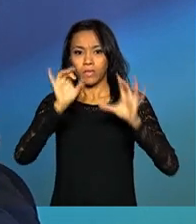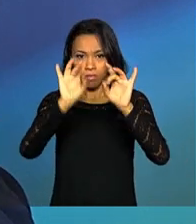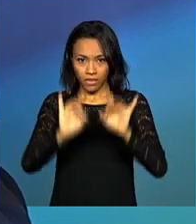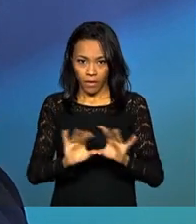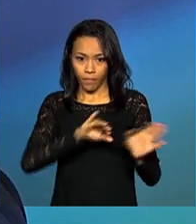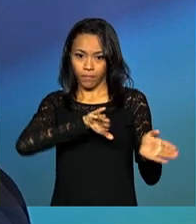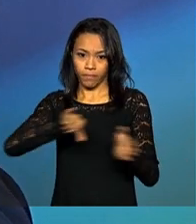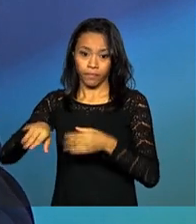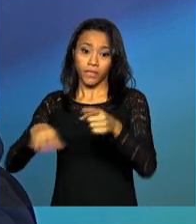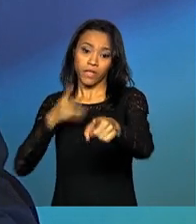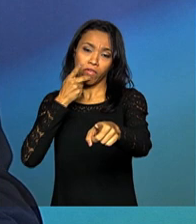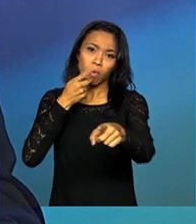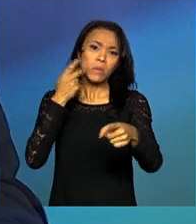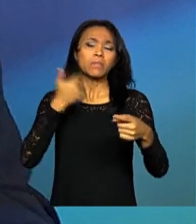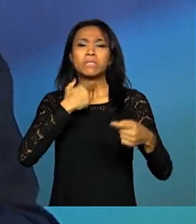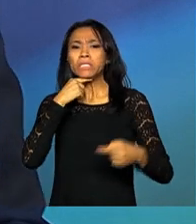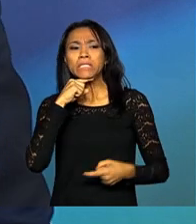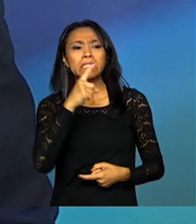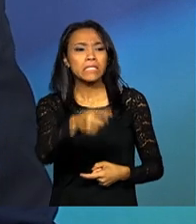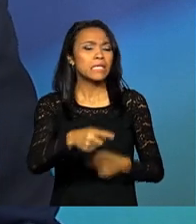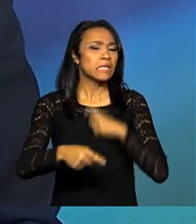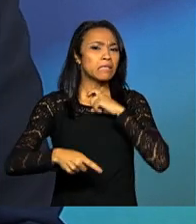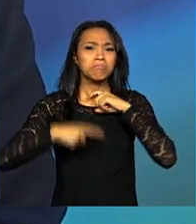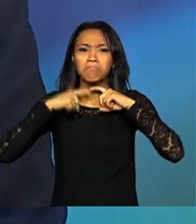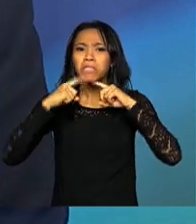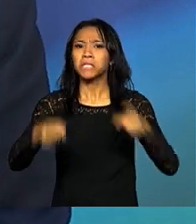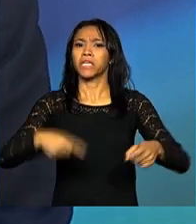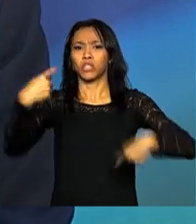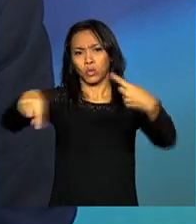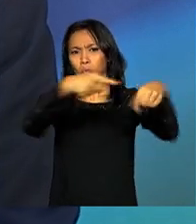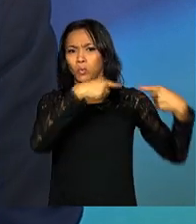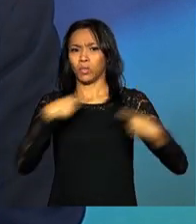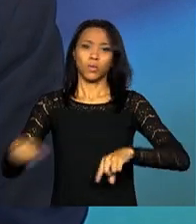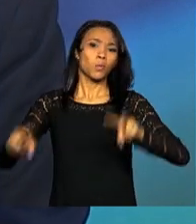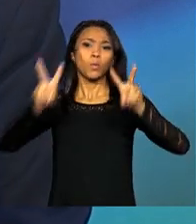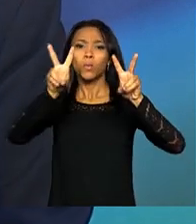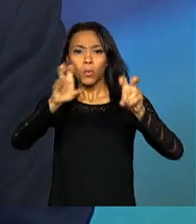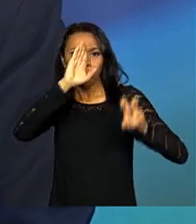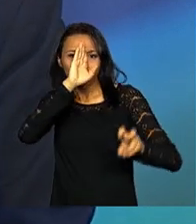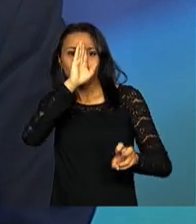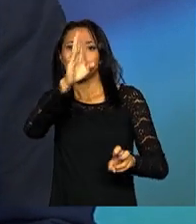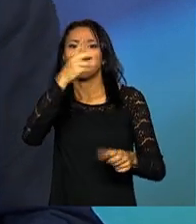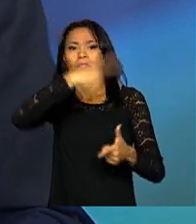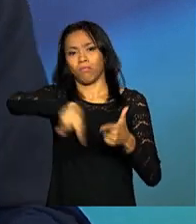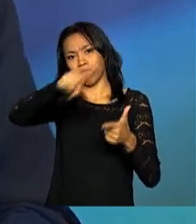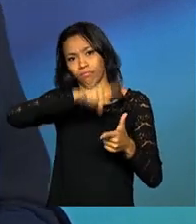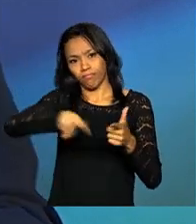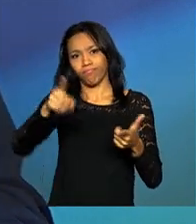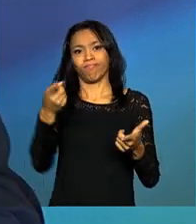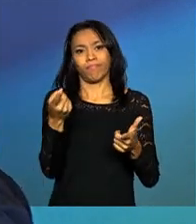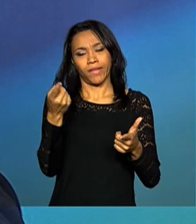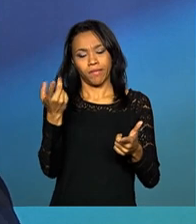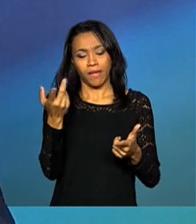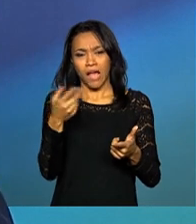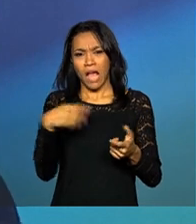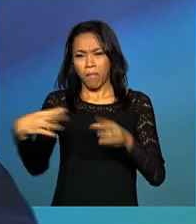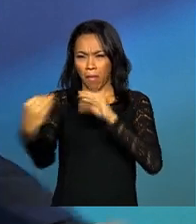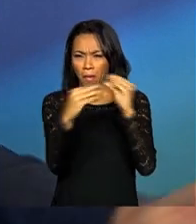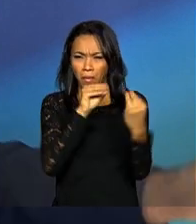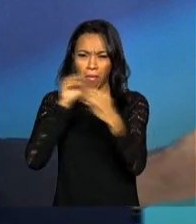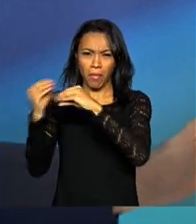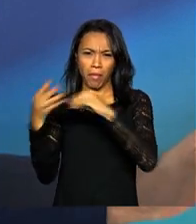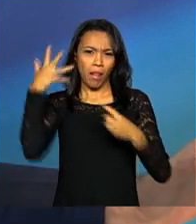os fatos que são o objeto da acusação. As falas, os debates